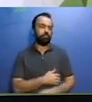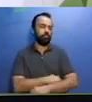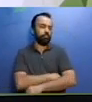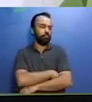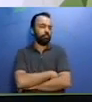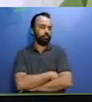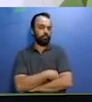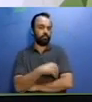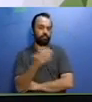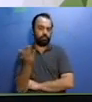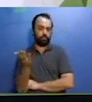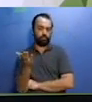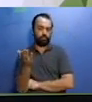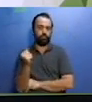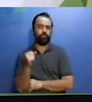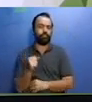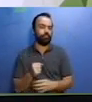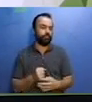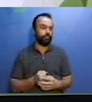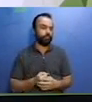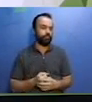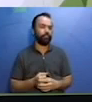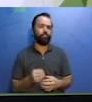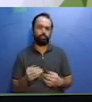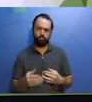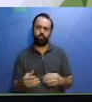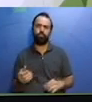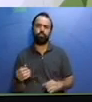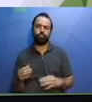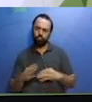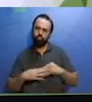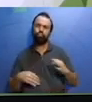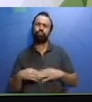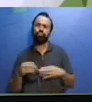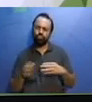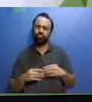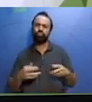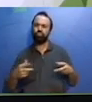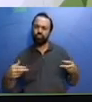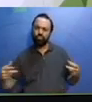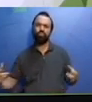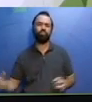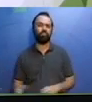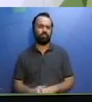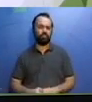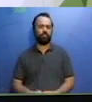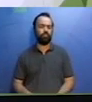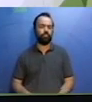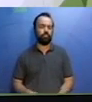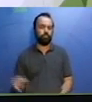recipiente. Como vocês podem ver, a gente pode usar várias técnicas com a mesma finalidade.